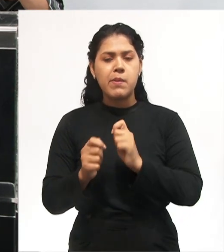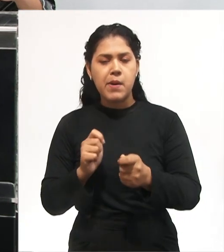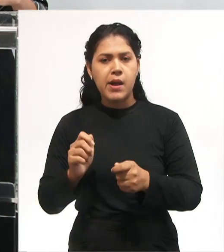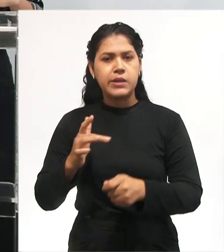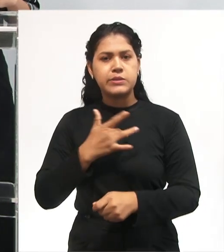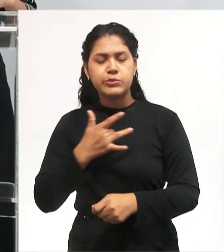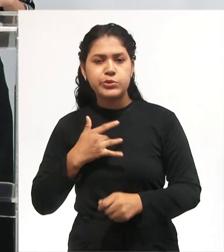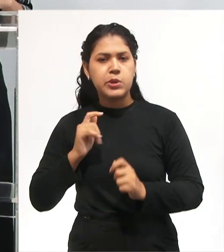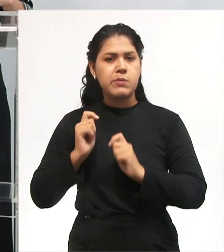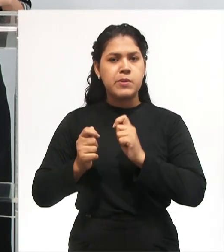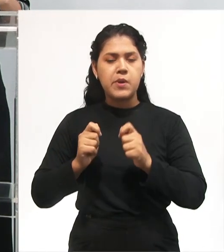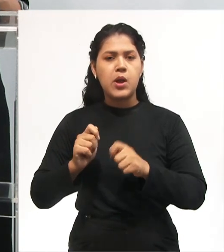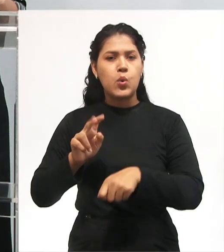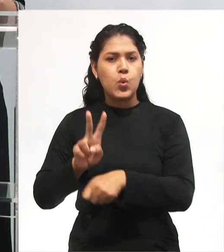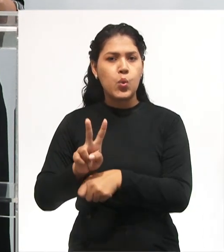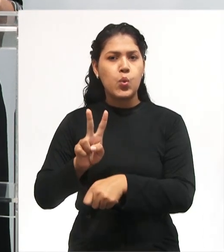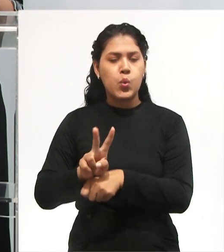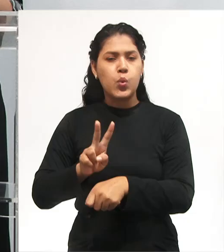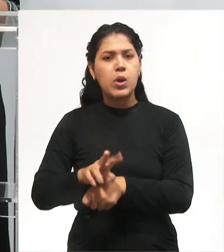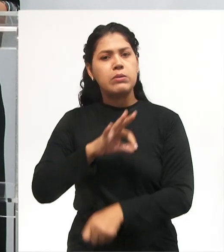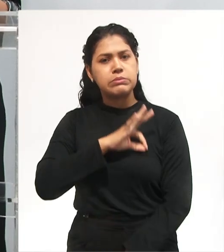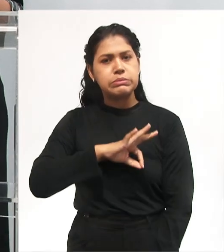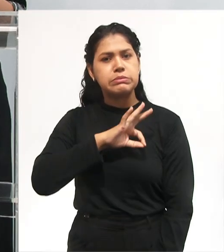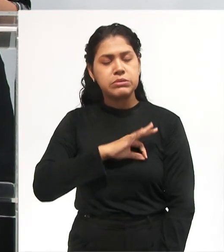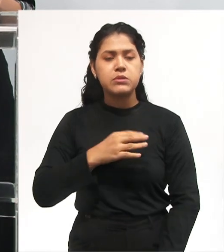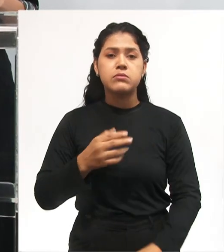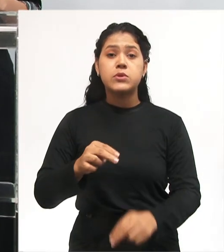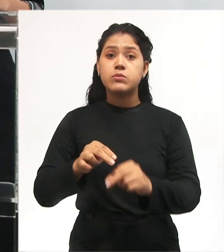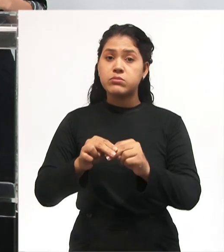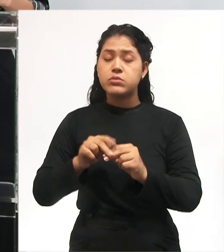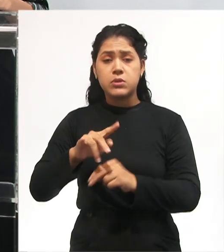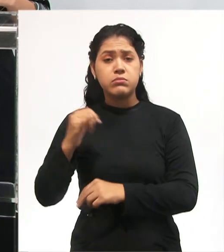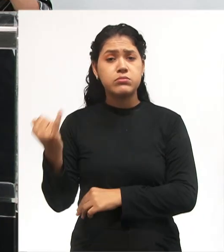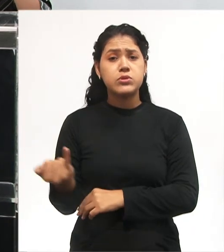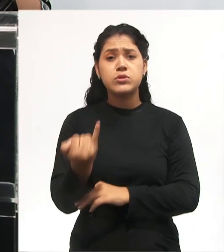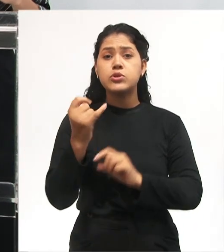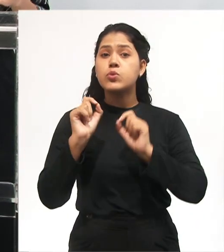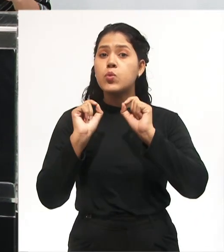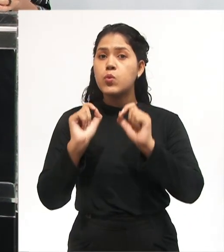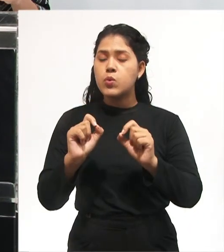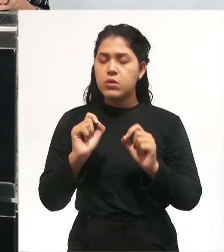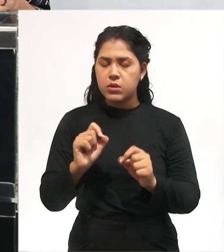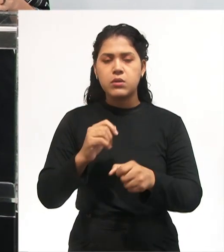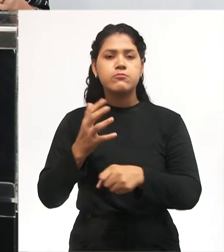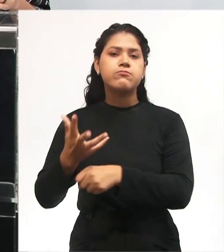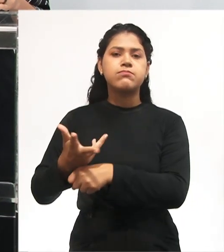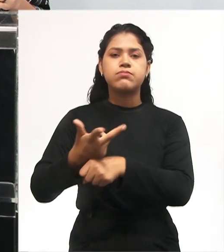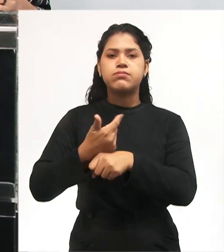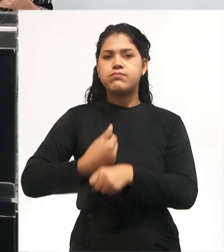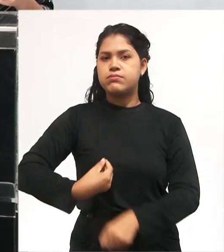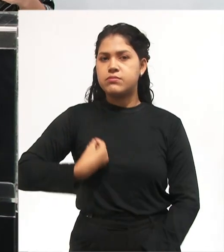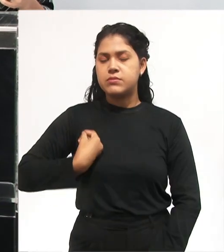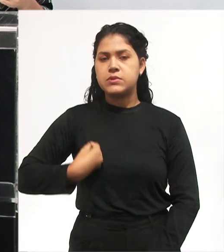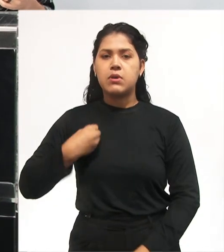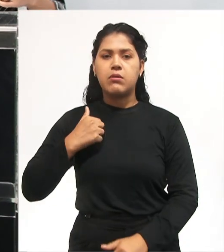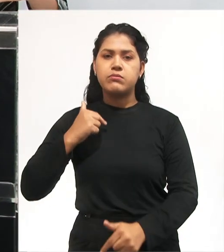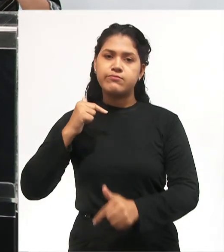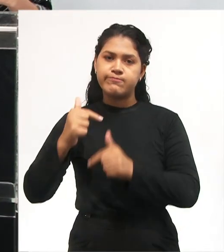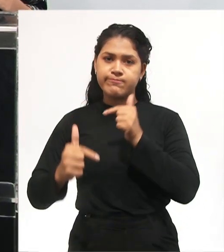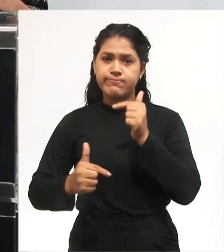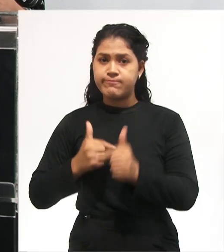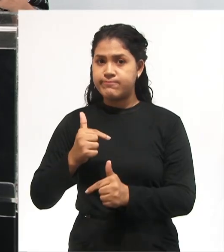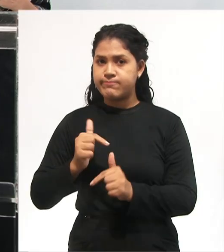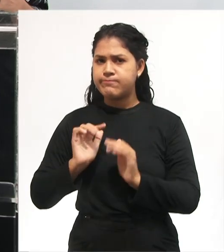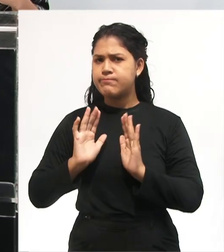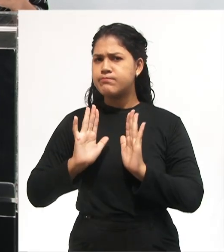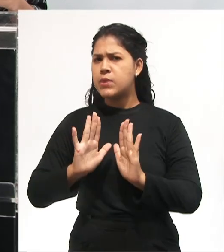precisa ser nutrido e mantido. Por isso que é tão importante falar sobre qualidade de vida no trabalho. Hoje, o